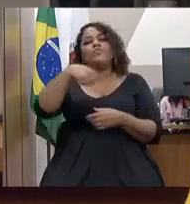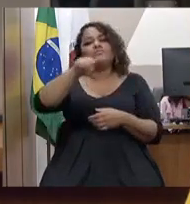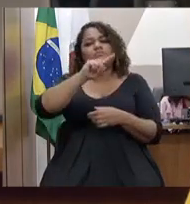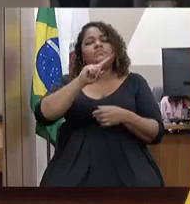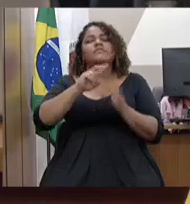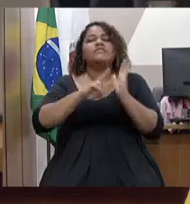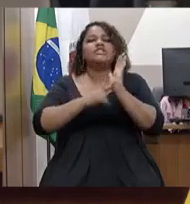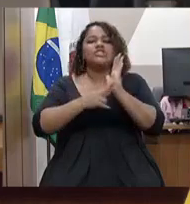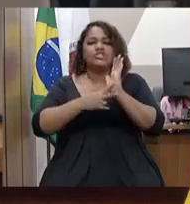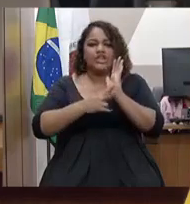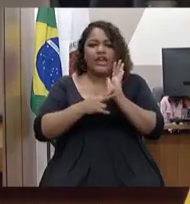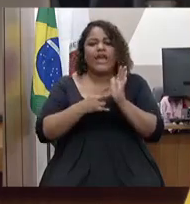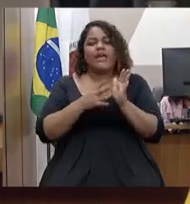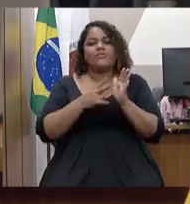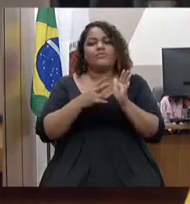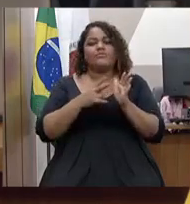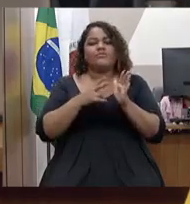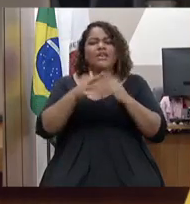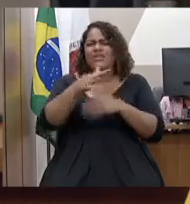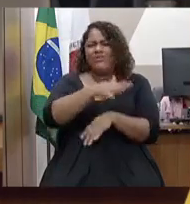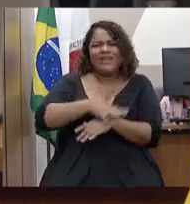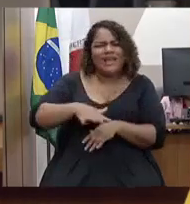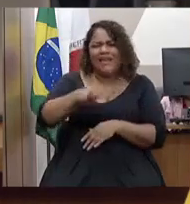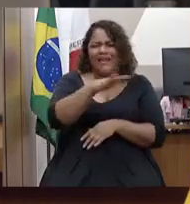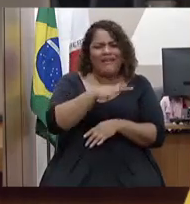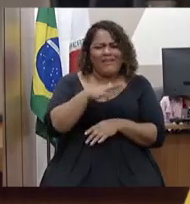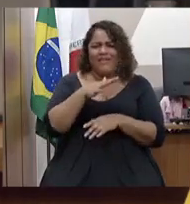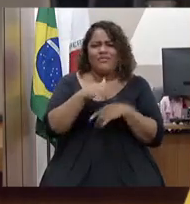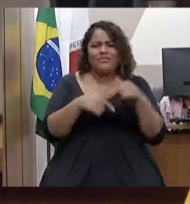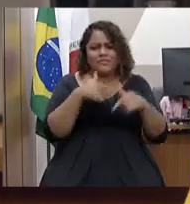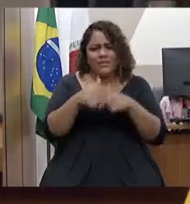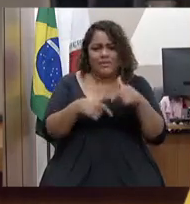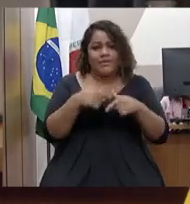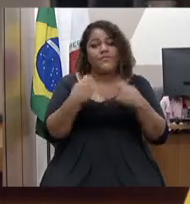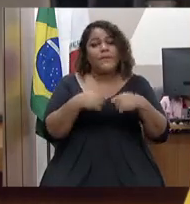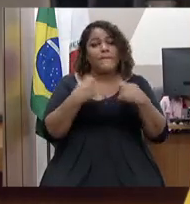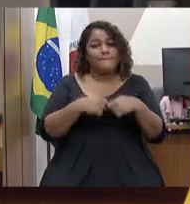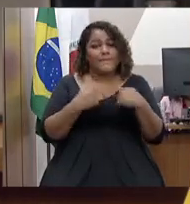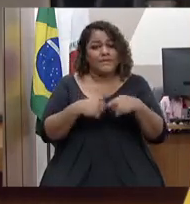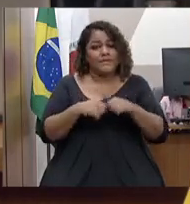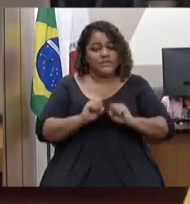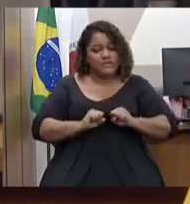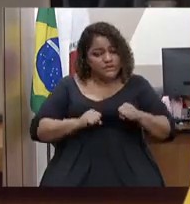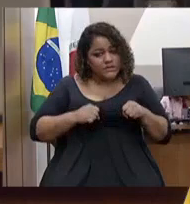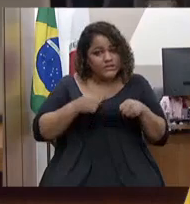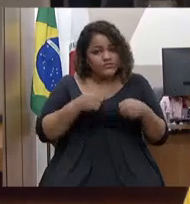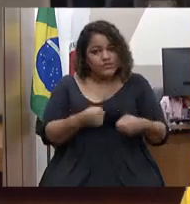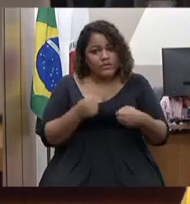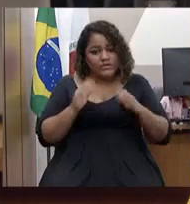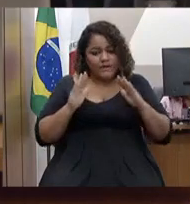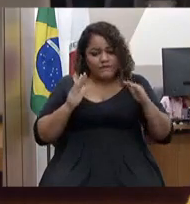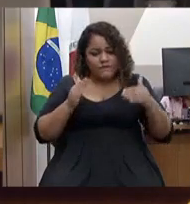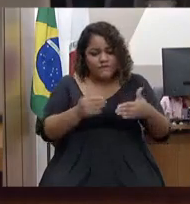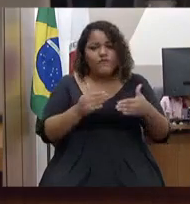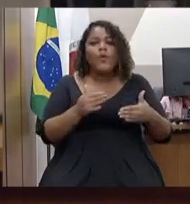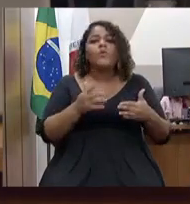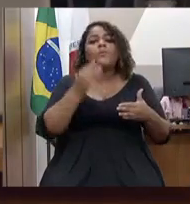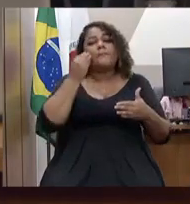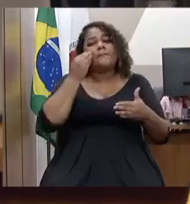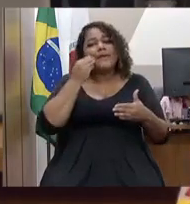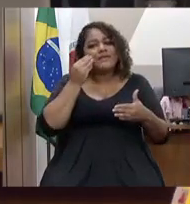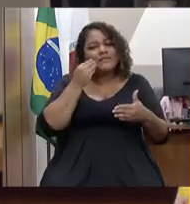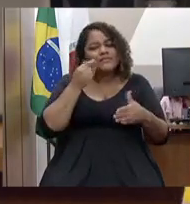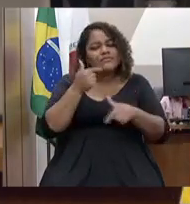o mundo do trabalho nós precisamos cada vez mais nos dedicarmos e aperfeiçoar e trabalhar assim né nessa